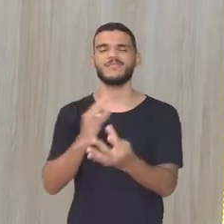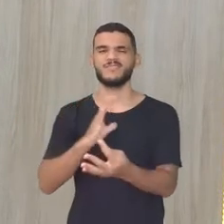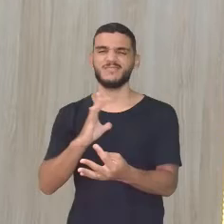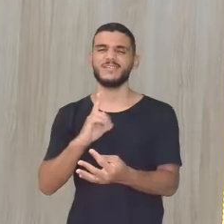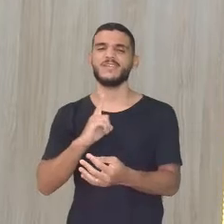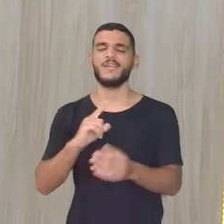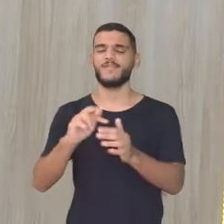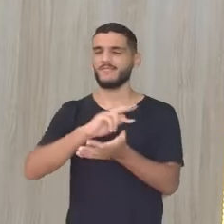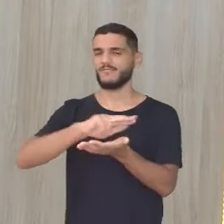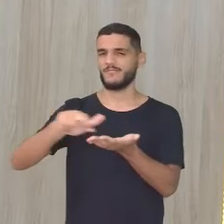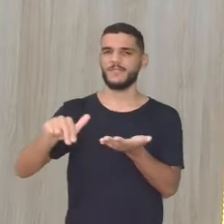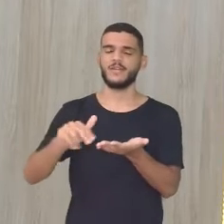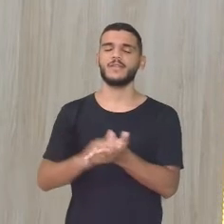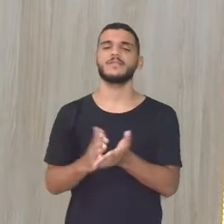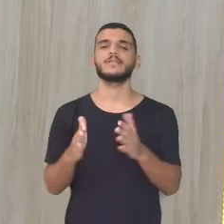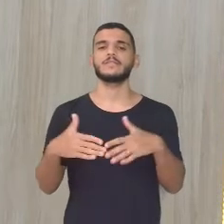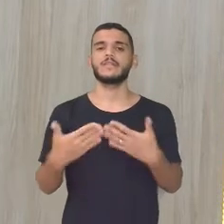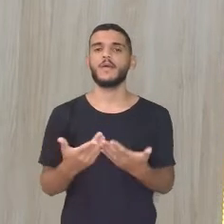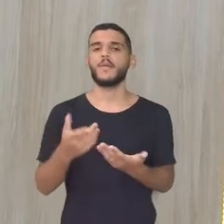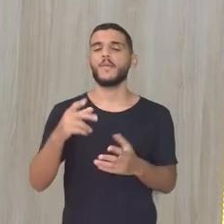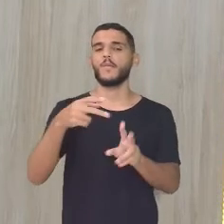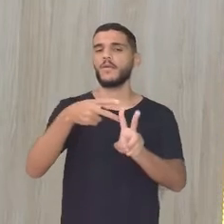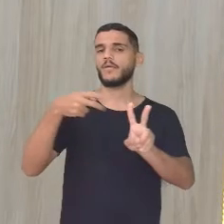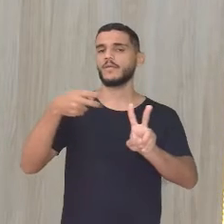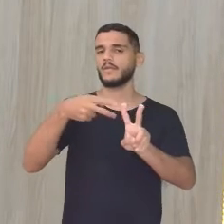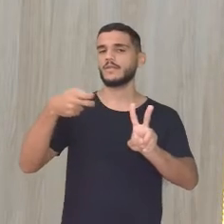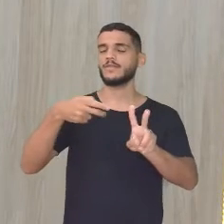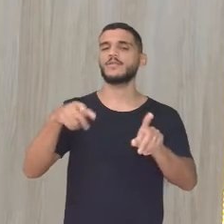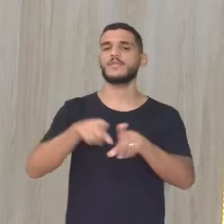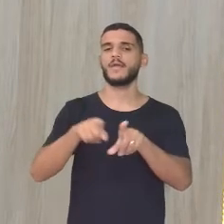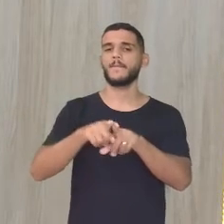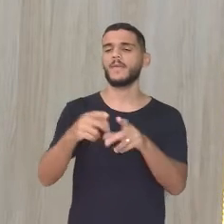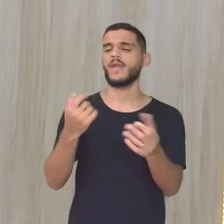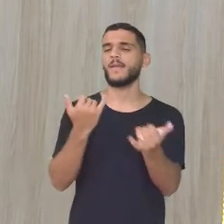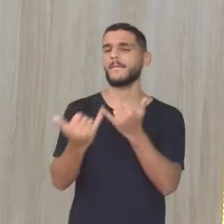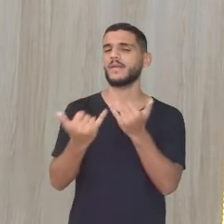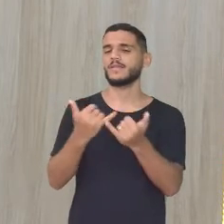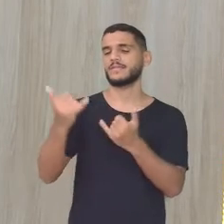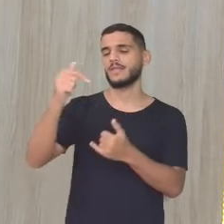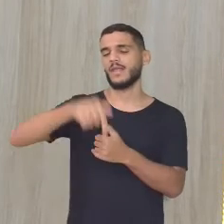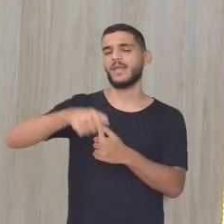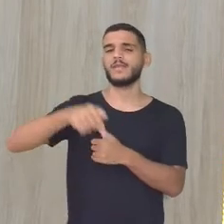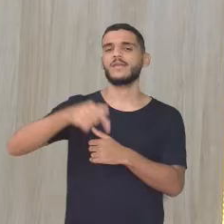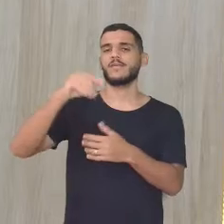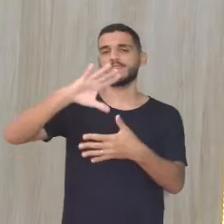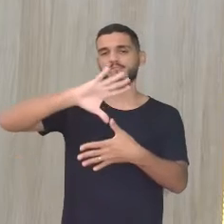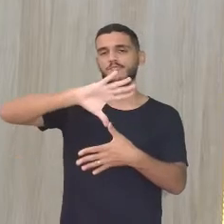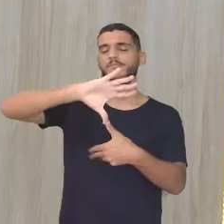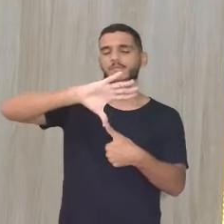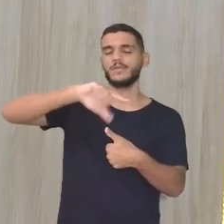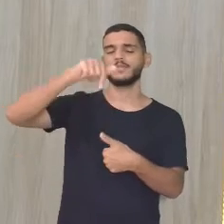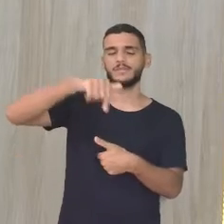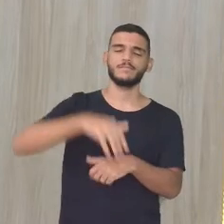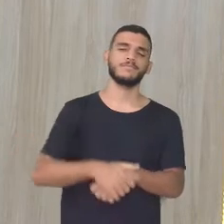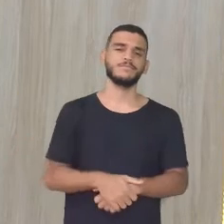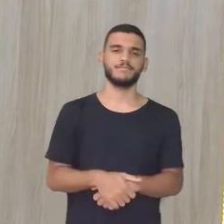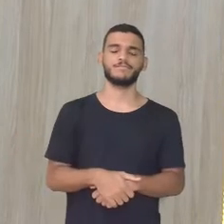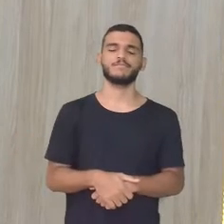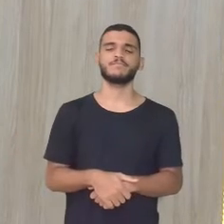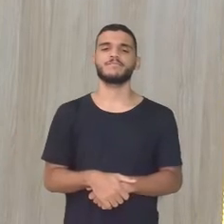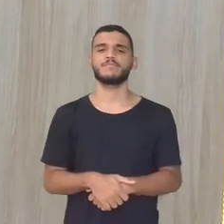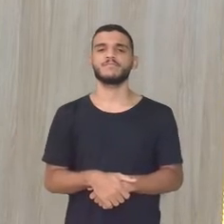né? Esses índios também se parecem com os nossos habitantes indígenas brasileiros,